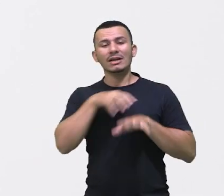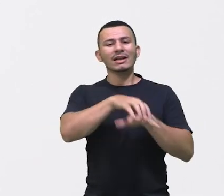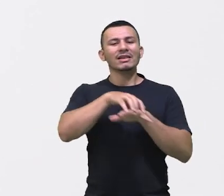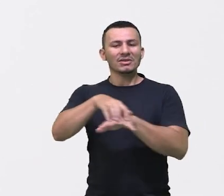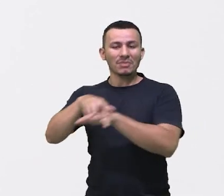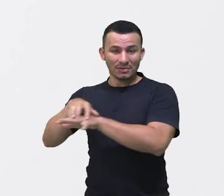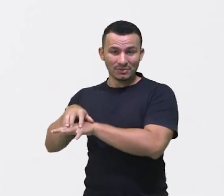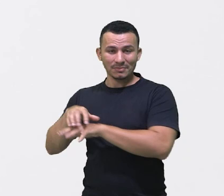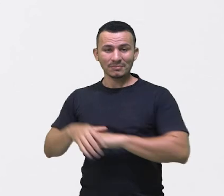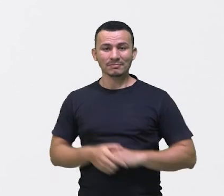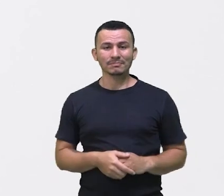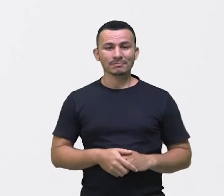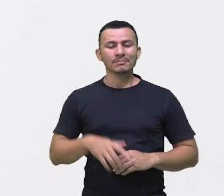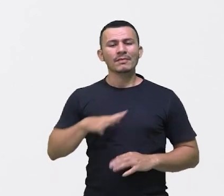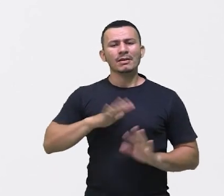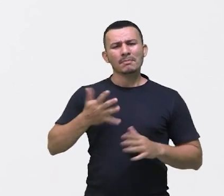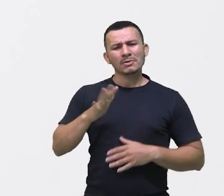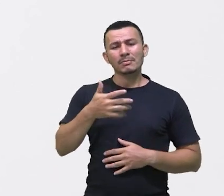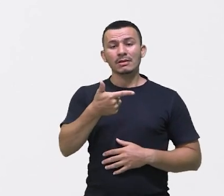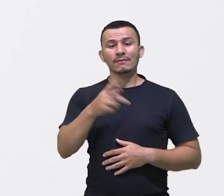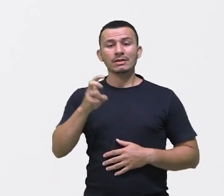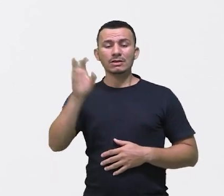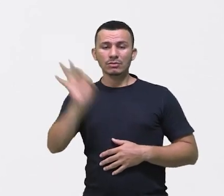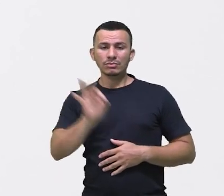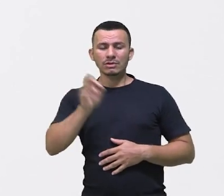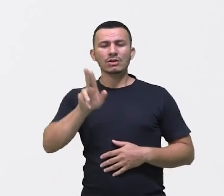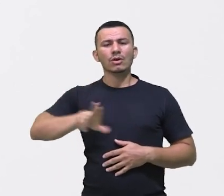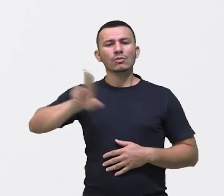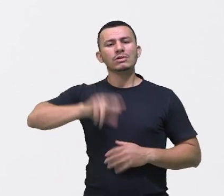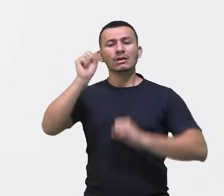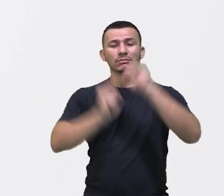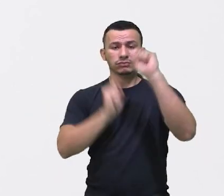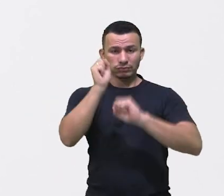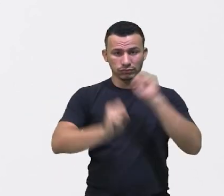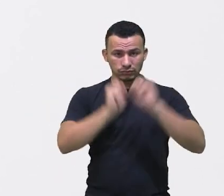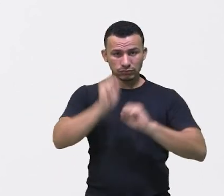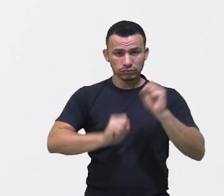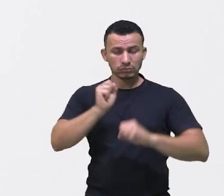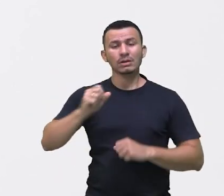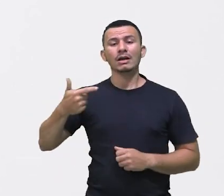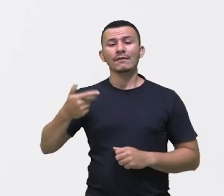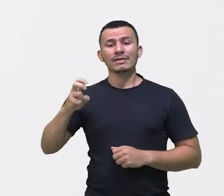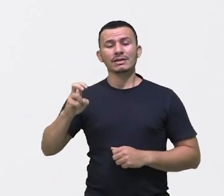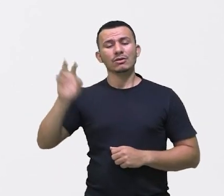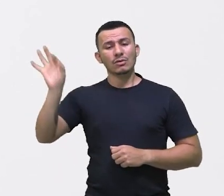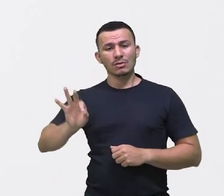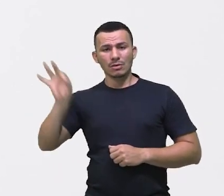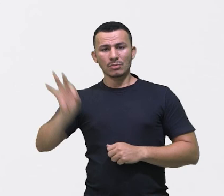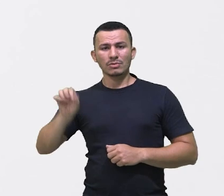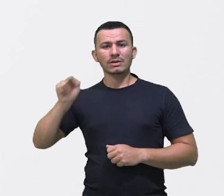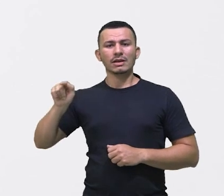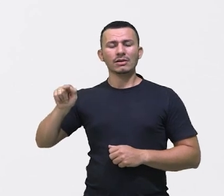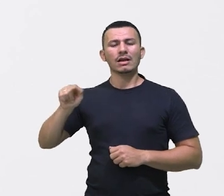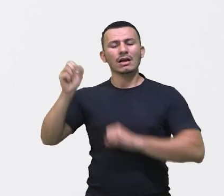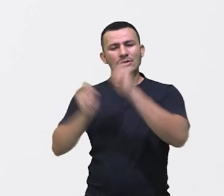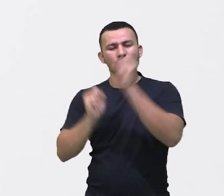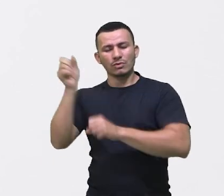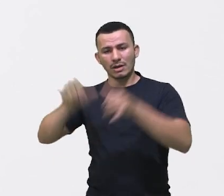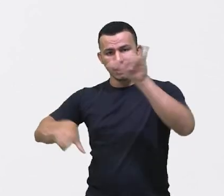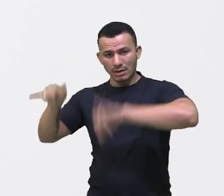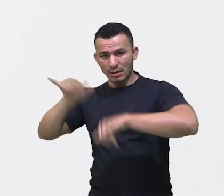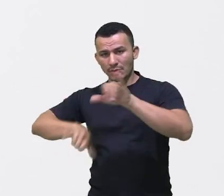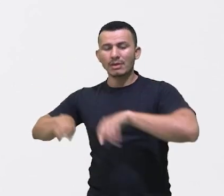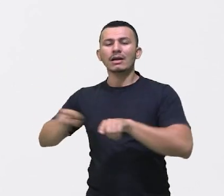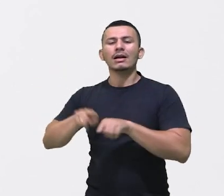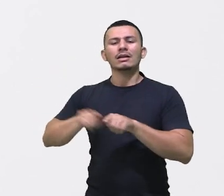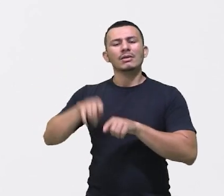transporte. Estima-se que 25% é utilizado pelas indústrias e os outros 25% são para a indústria química e para